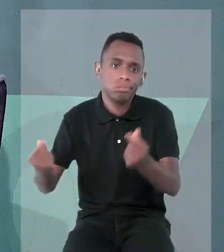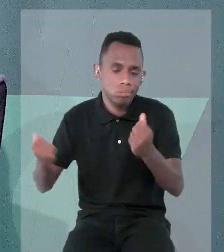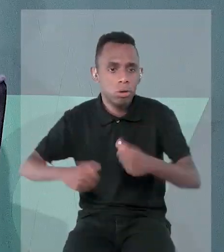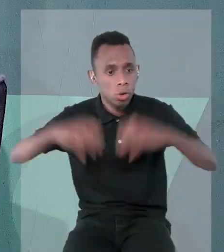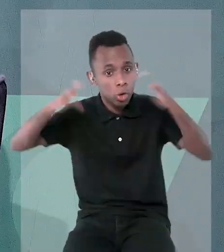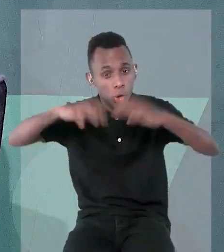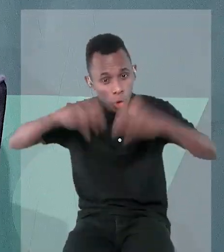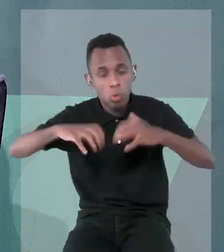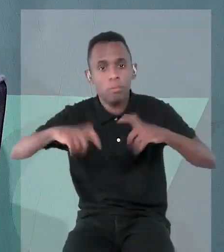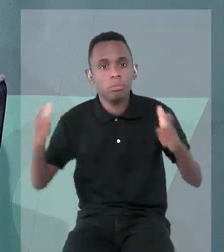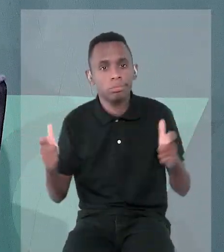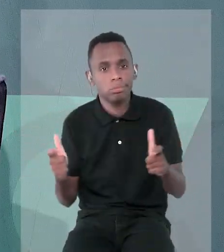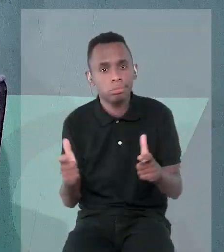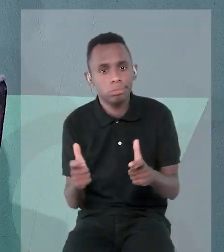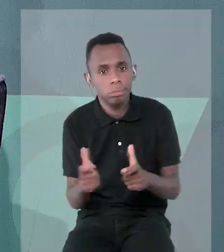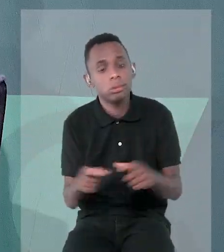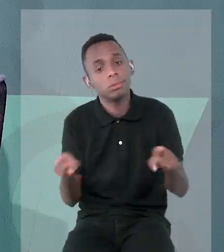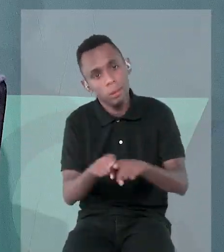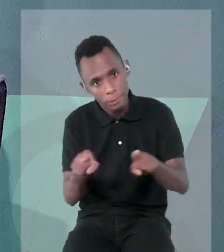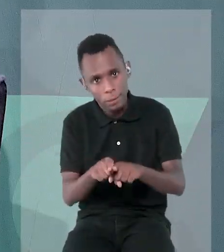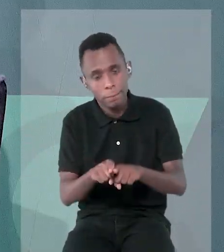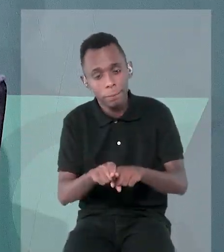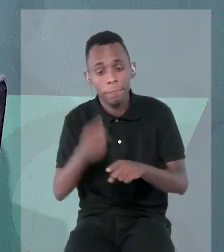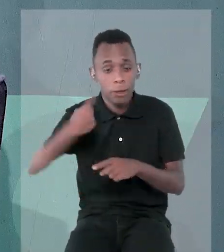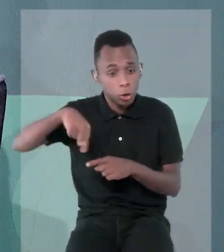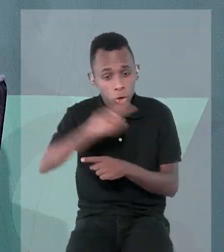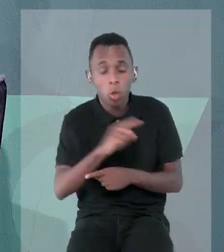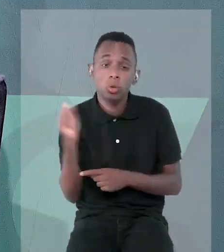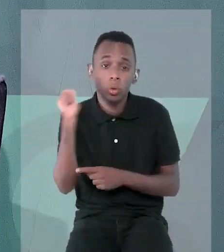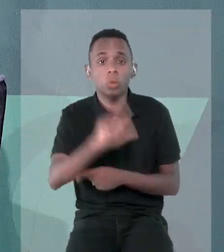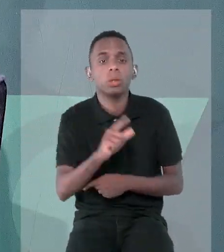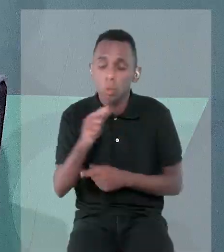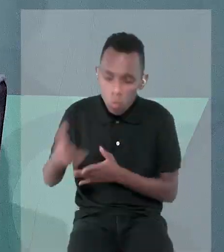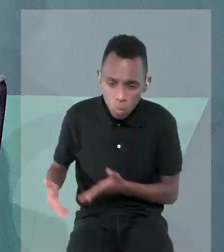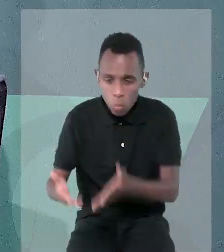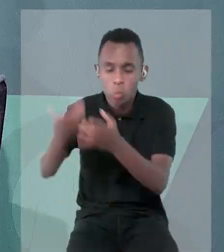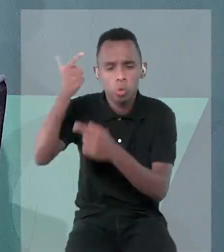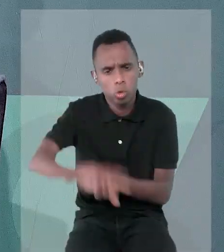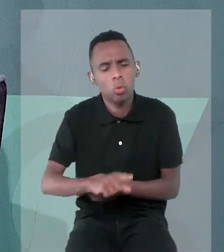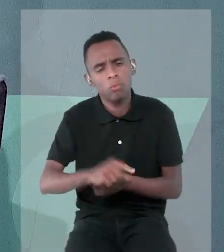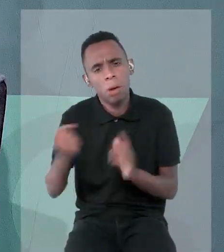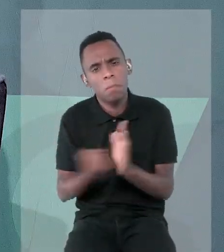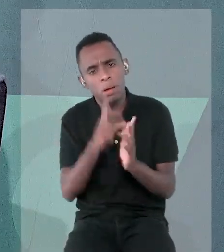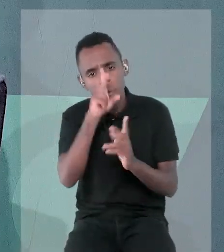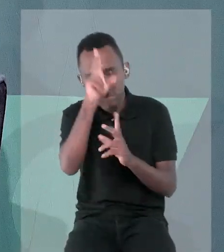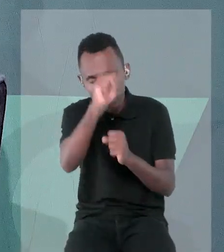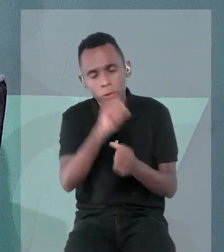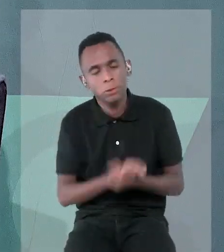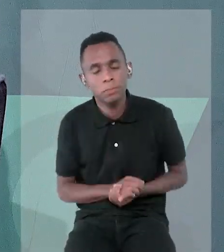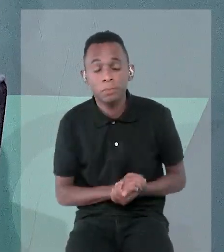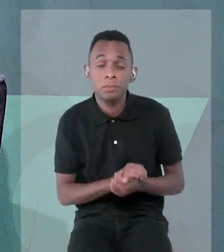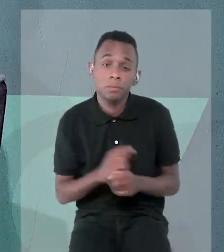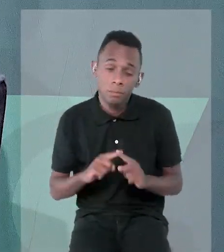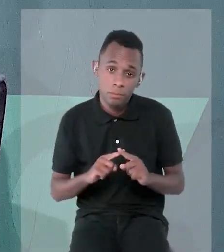a chuva caía cada vez menos, e a gente estava conseguindo trazer rio de volta, né? Era muito forte. Mas,